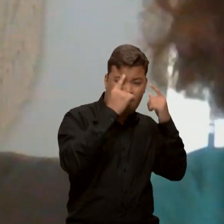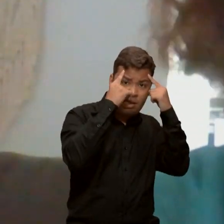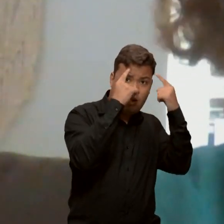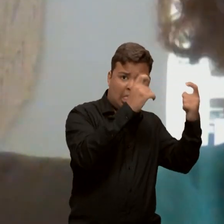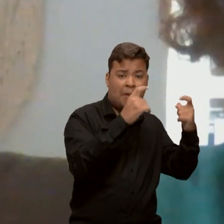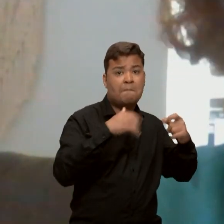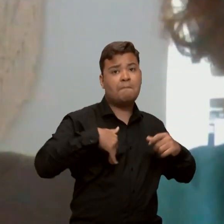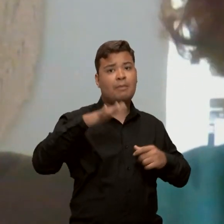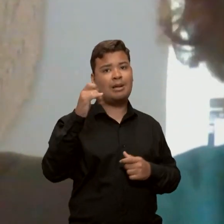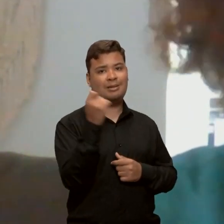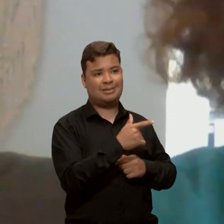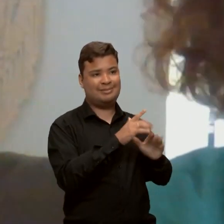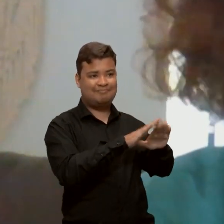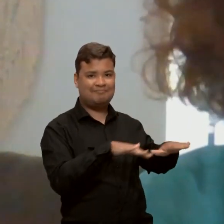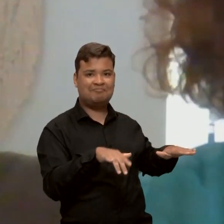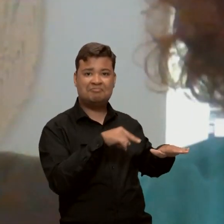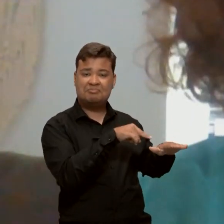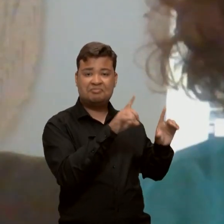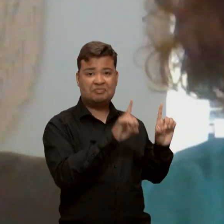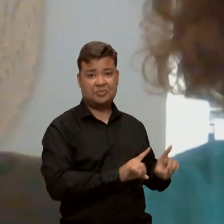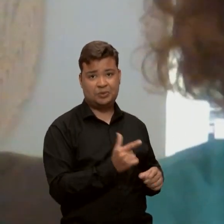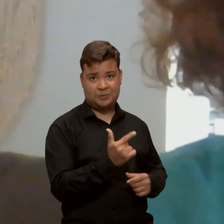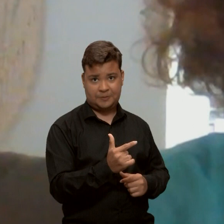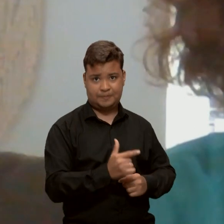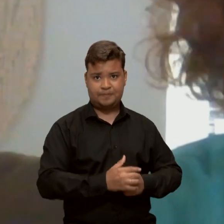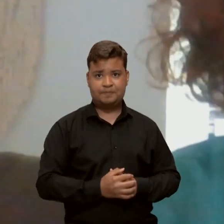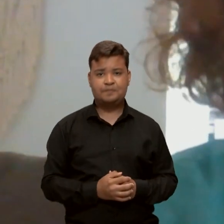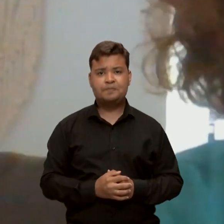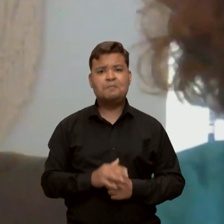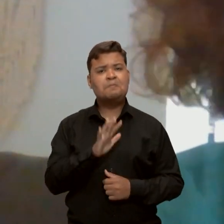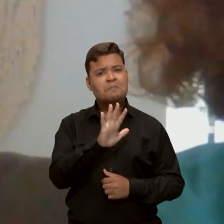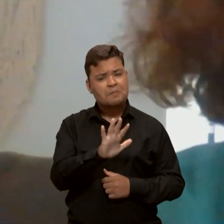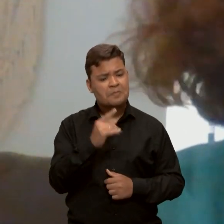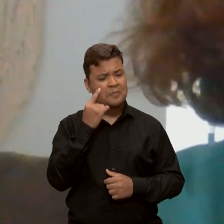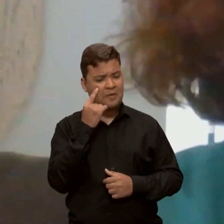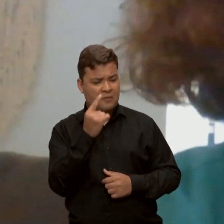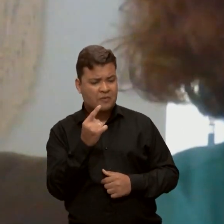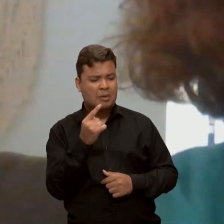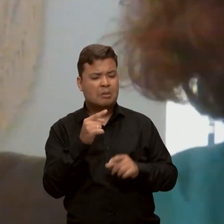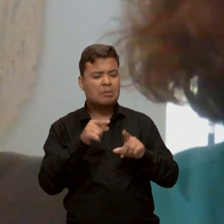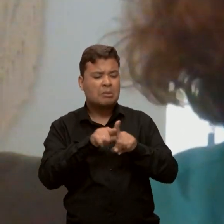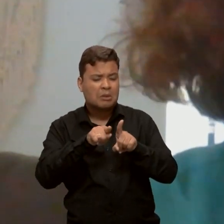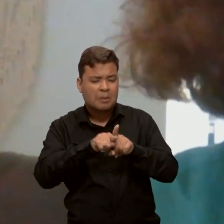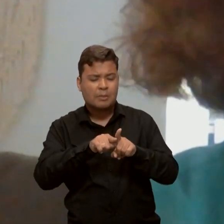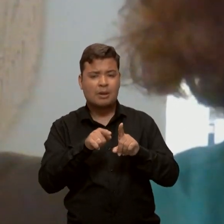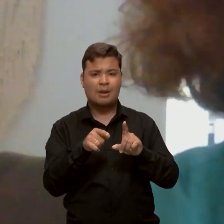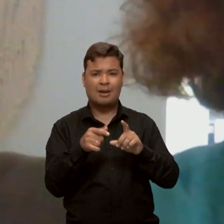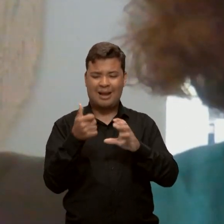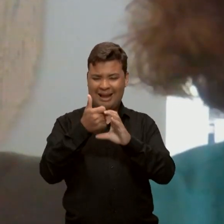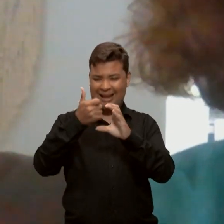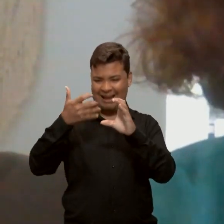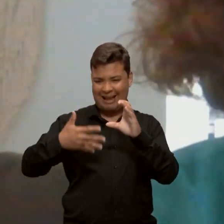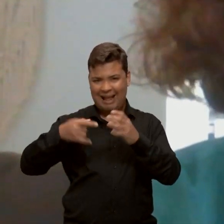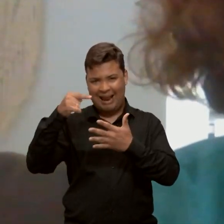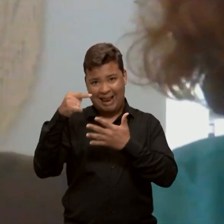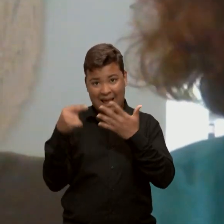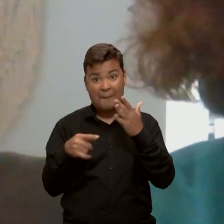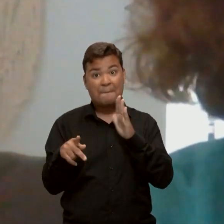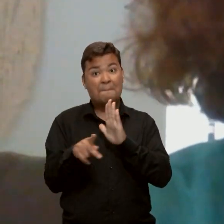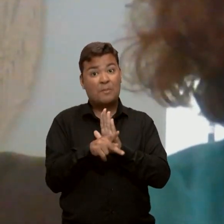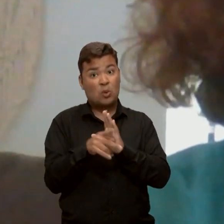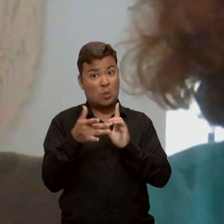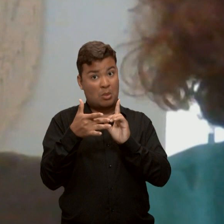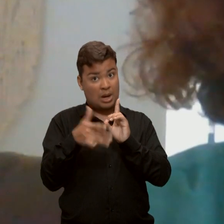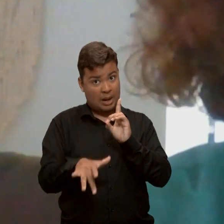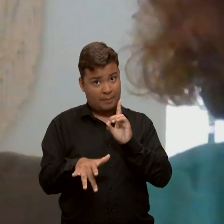quando você soma algumas outras características que também são relacionadas ao capacitismo, as pessoas